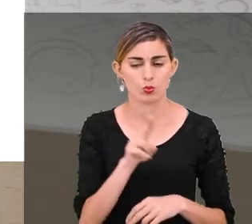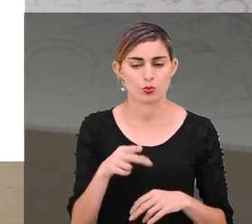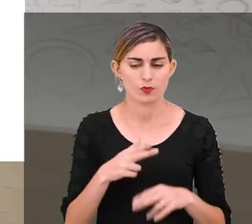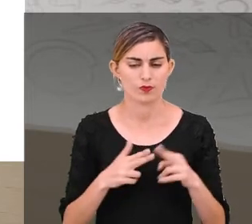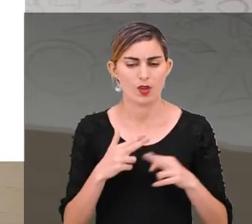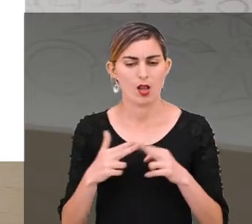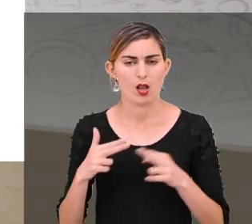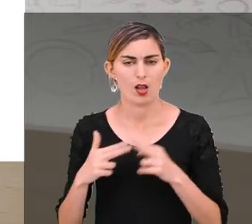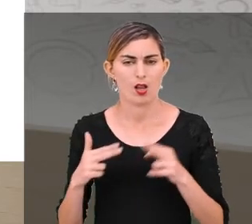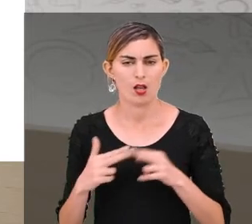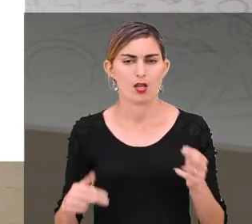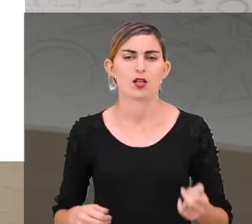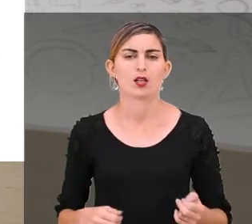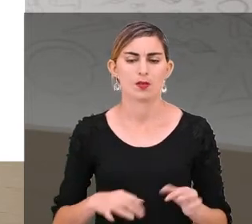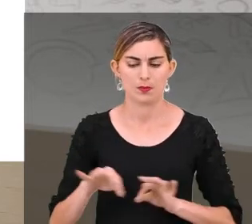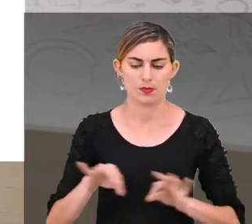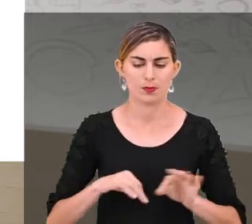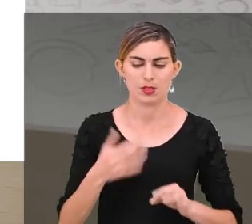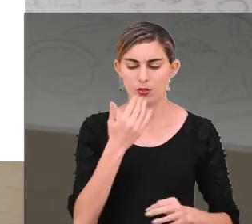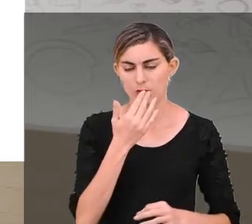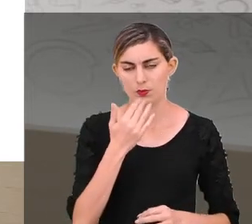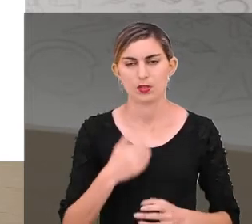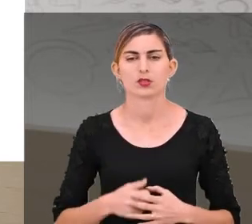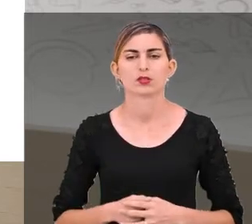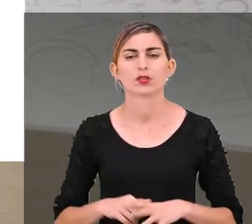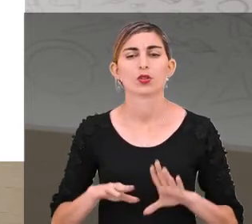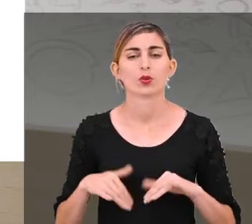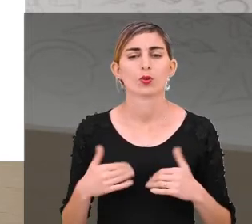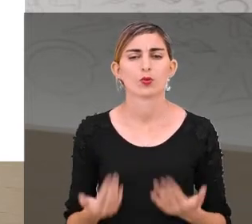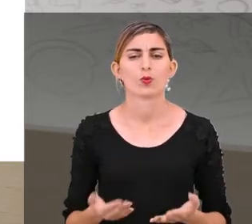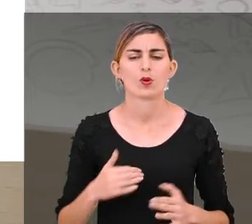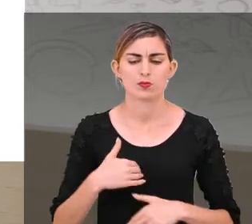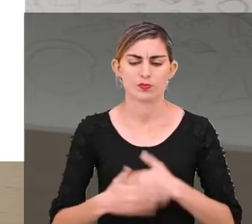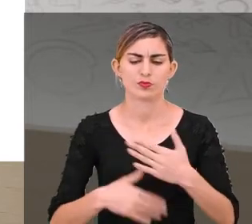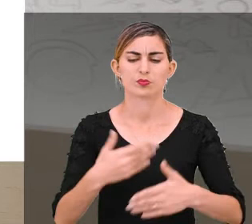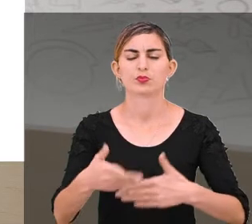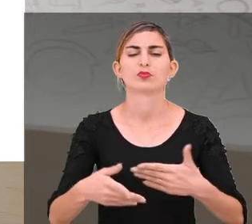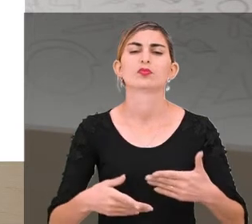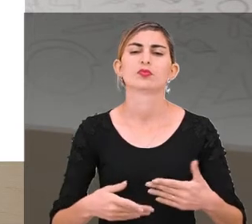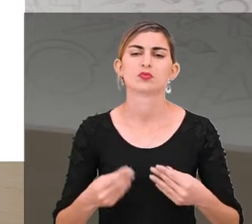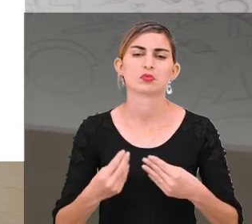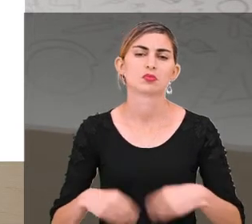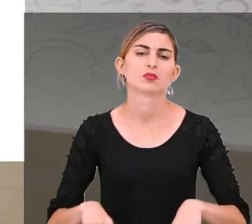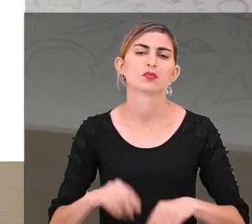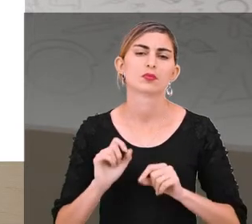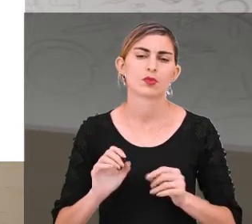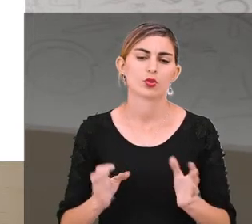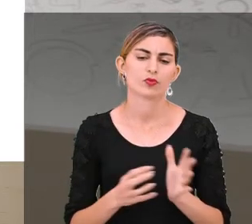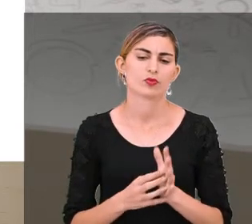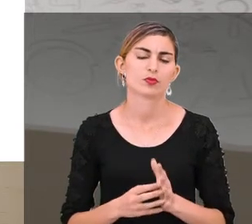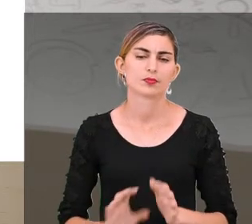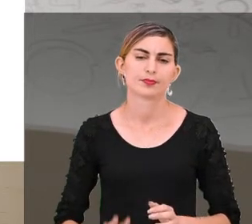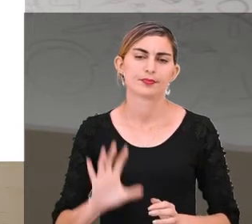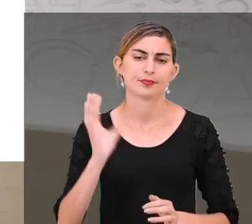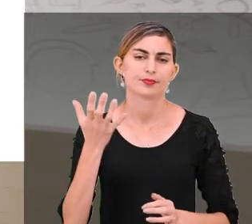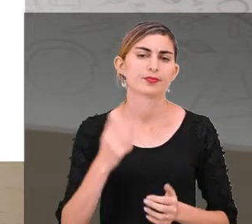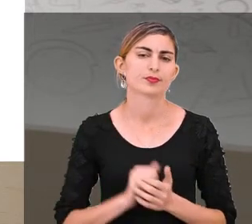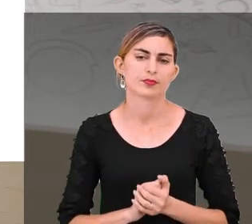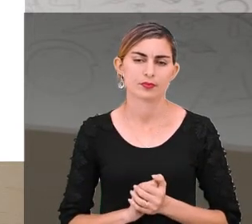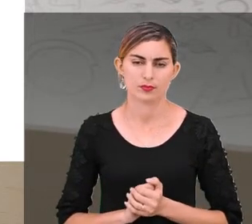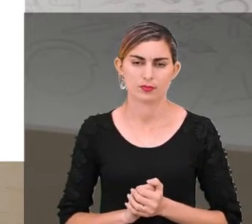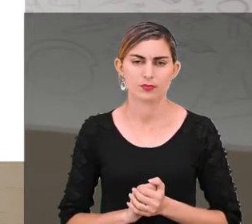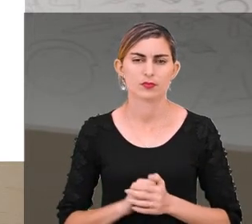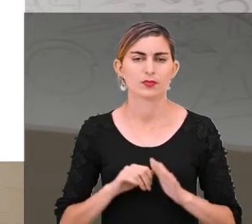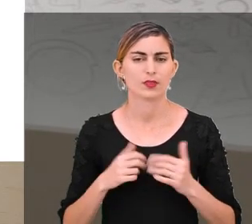uso de facas durante o preparo dos alimentos. E quais as consequências que esse funcionário pode